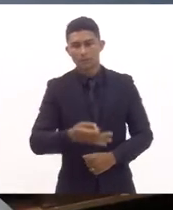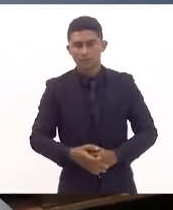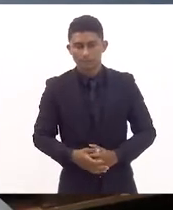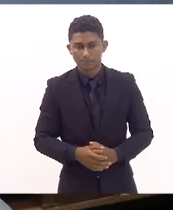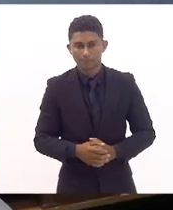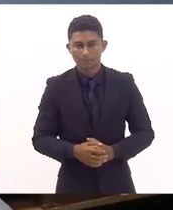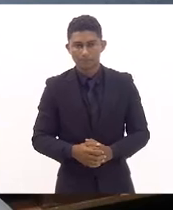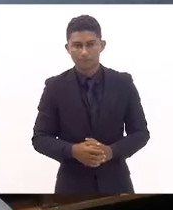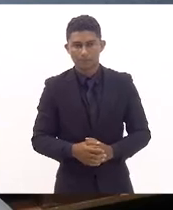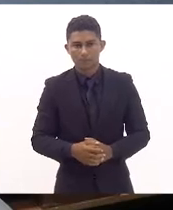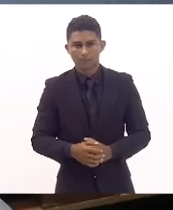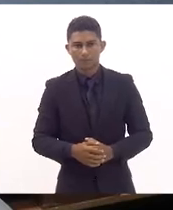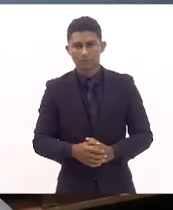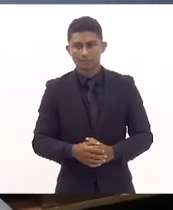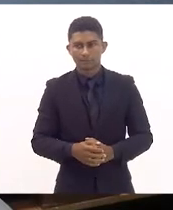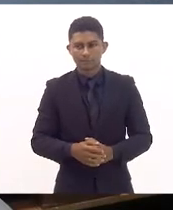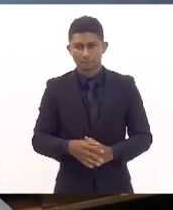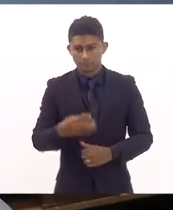Deputado Valdeque.